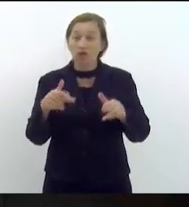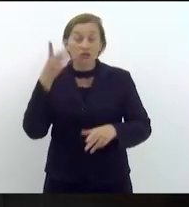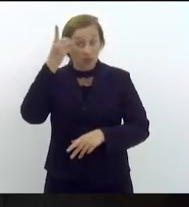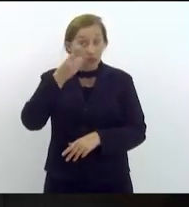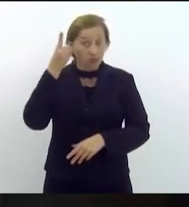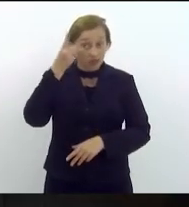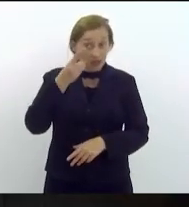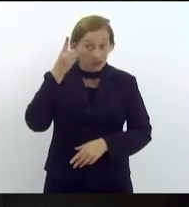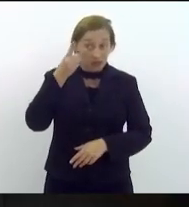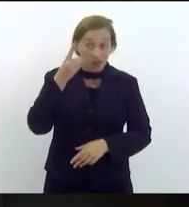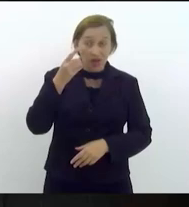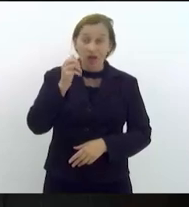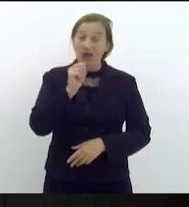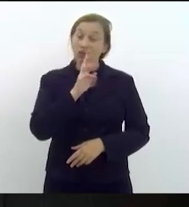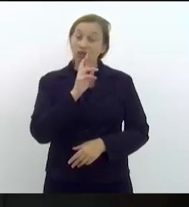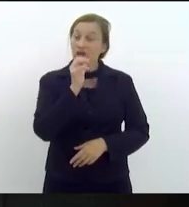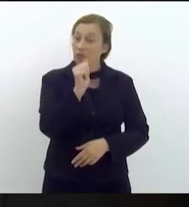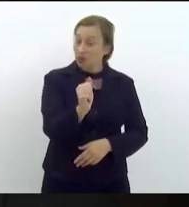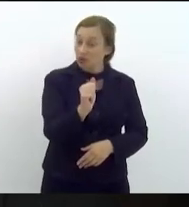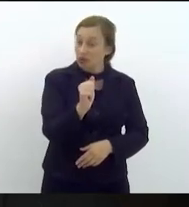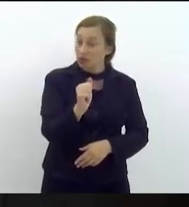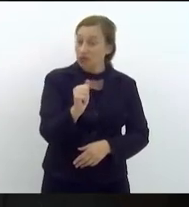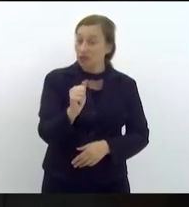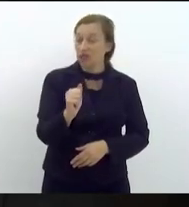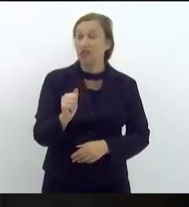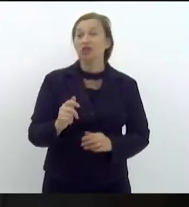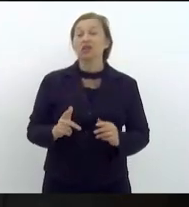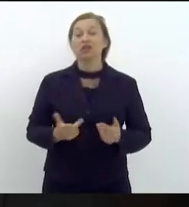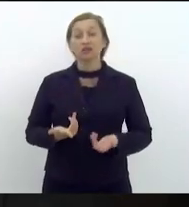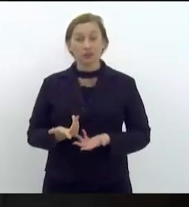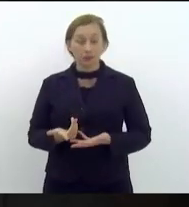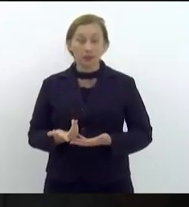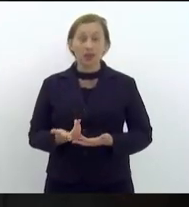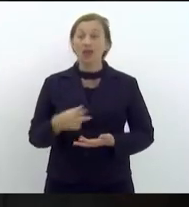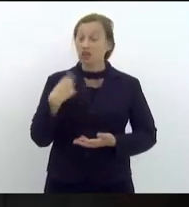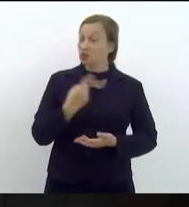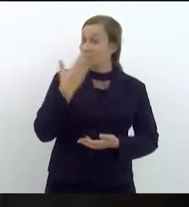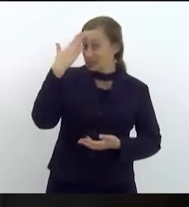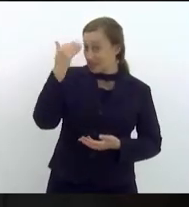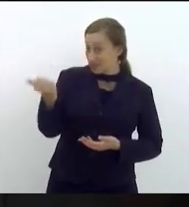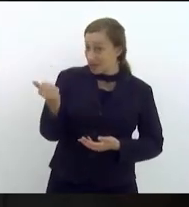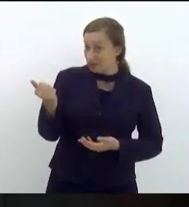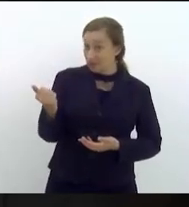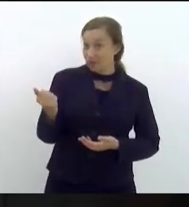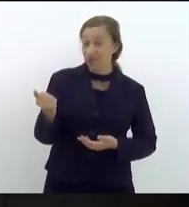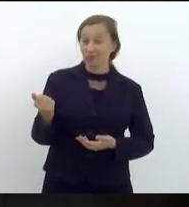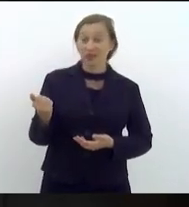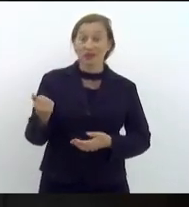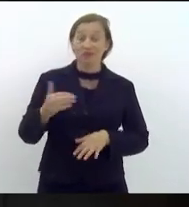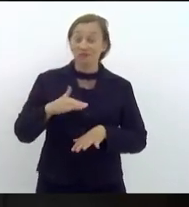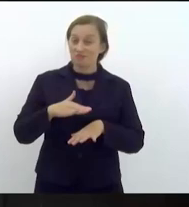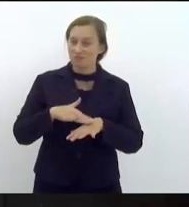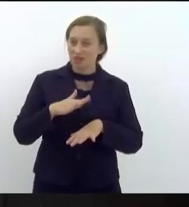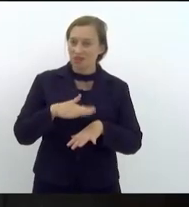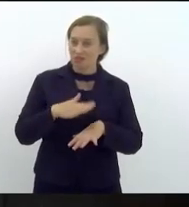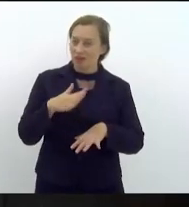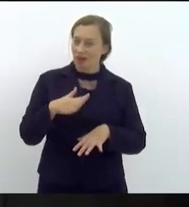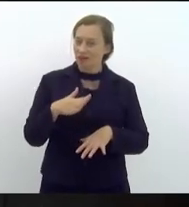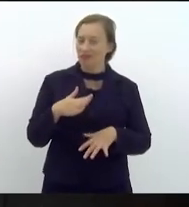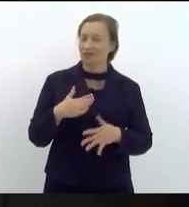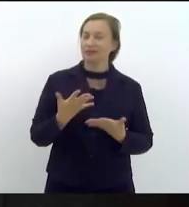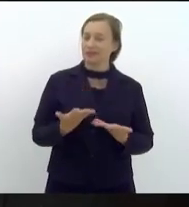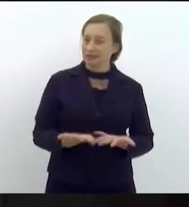Aprecia um conservador moderado como Deputado Amorim que todos nós sabemos que um deputado cada vez mais moderado